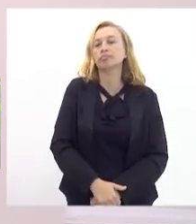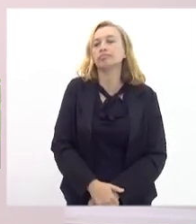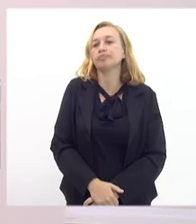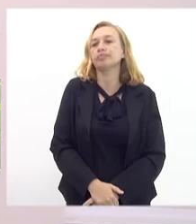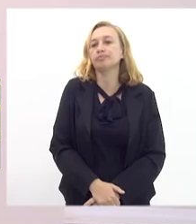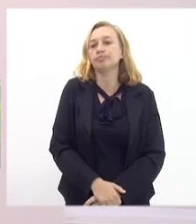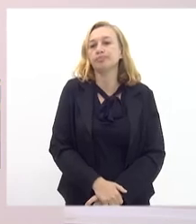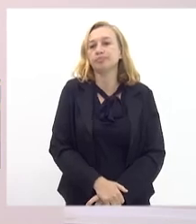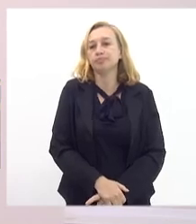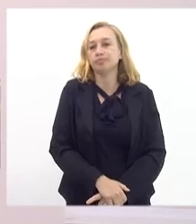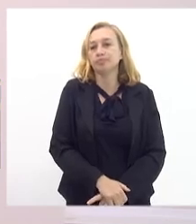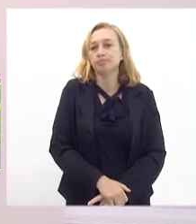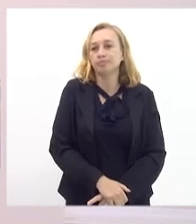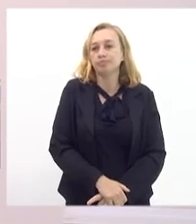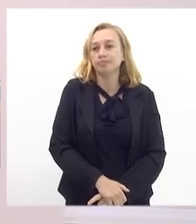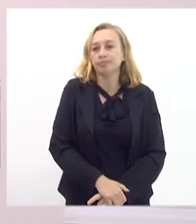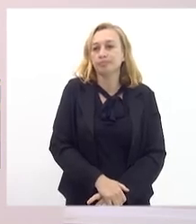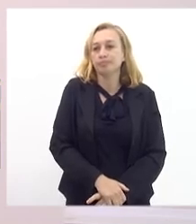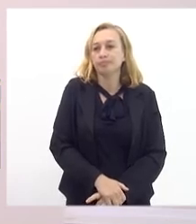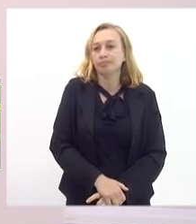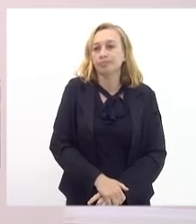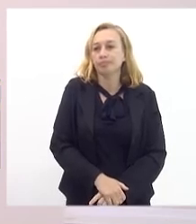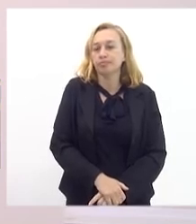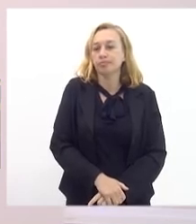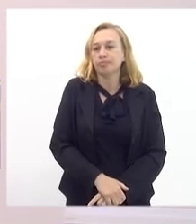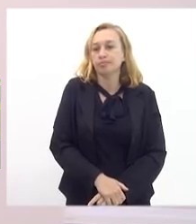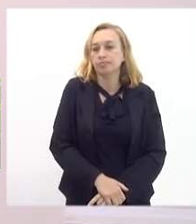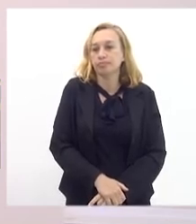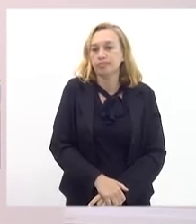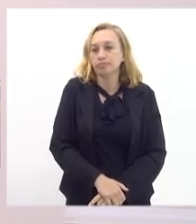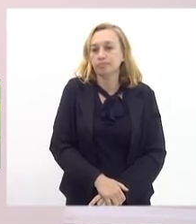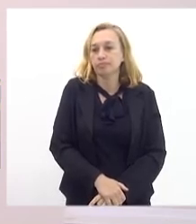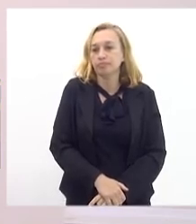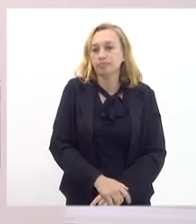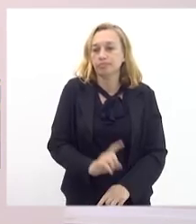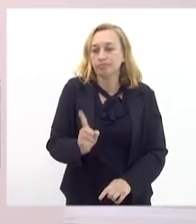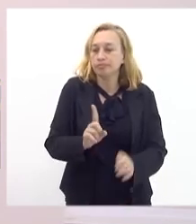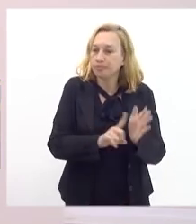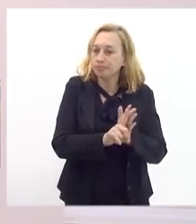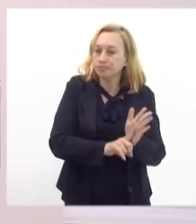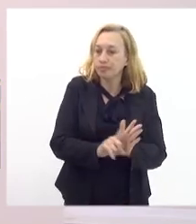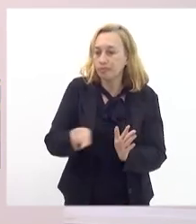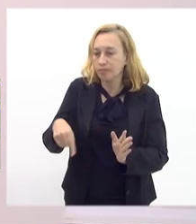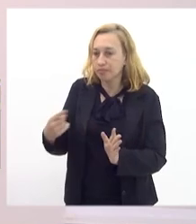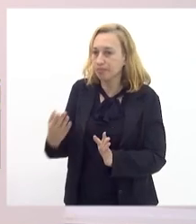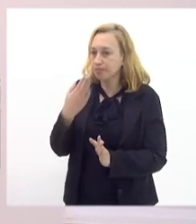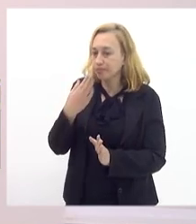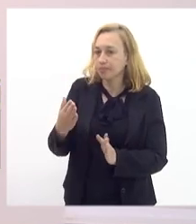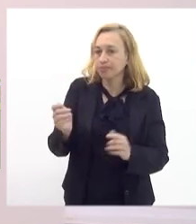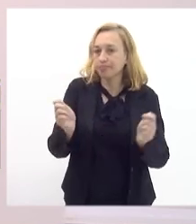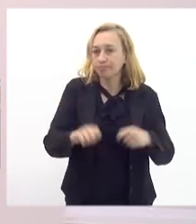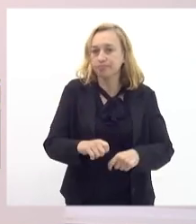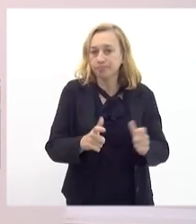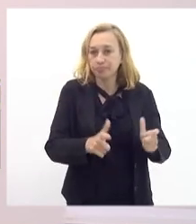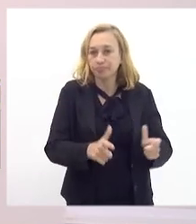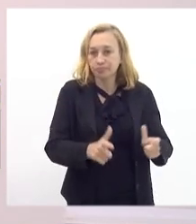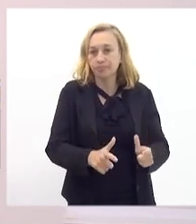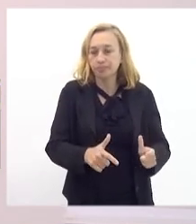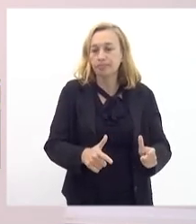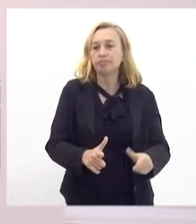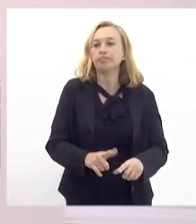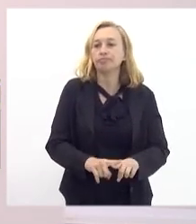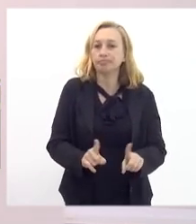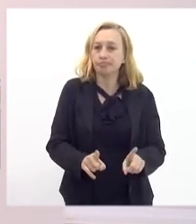então tema é a gente não não não analisou algumas outras possibilidades de locação no primeiro momento